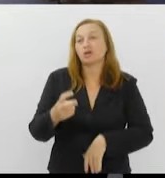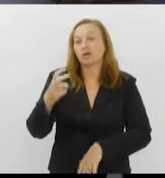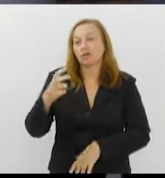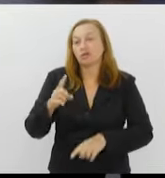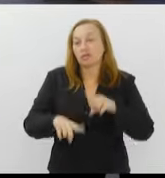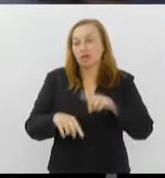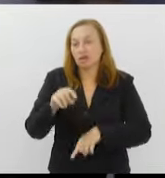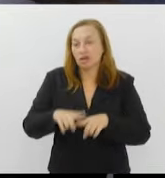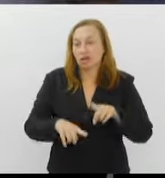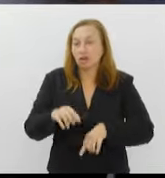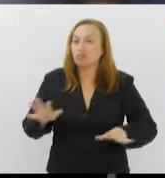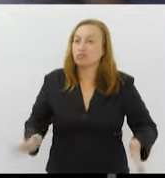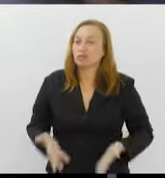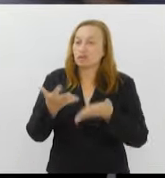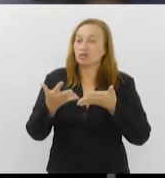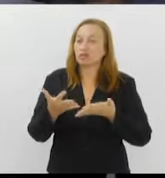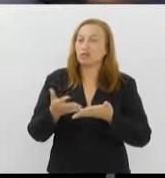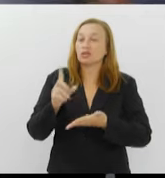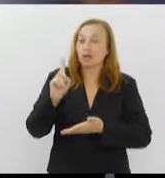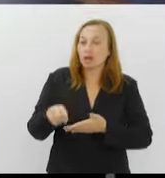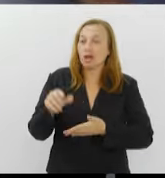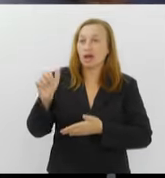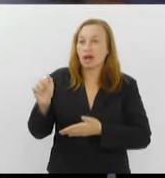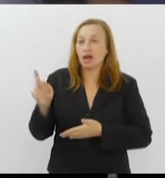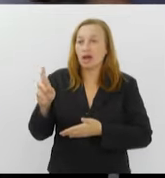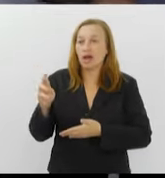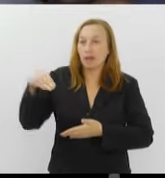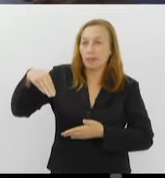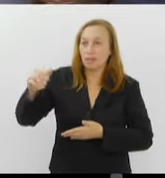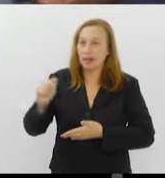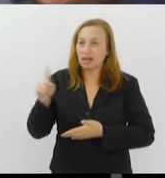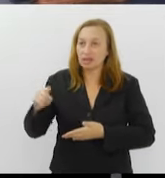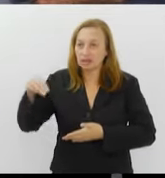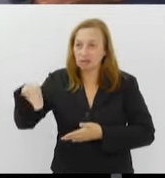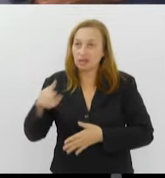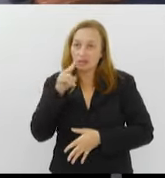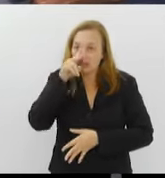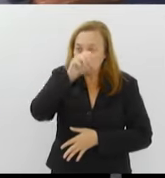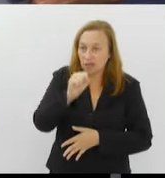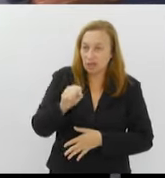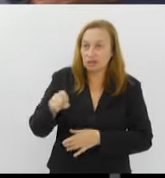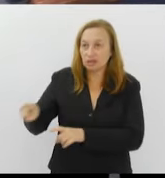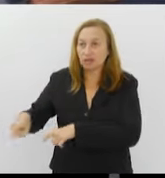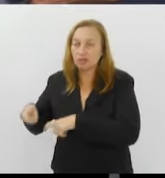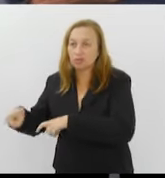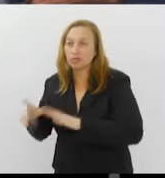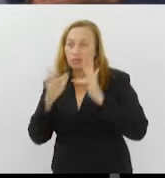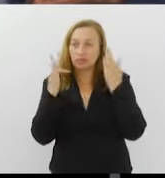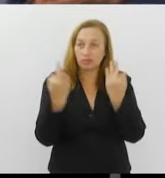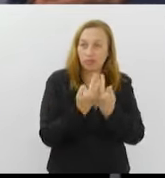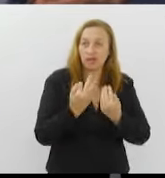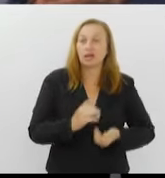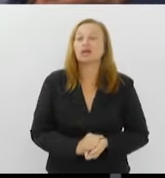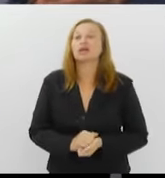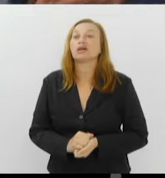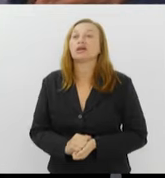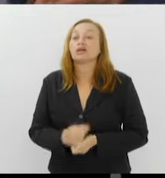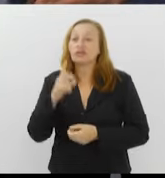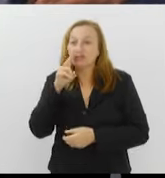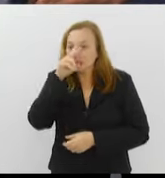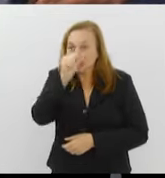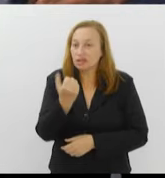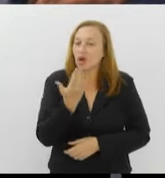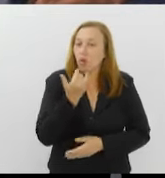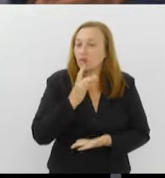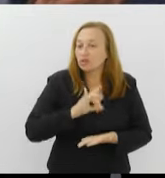dessa iniciativa, que é o Armazém do Campo, que fortalece a agroecologia, que fortalece a agricultura familiar, que fortalece a comida